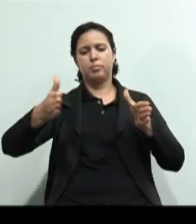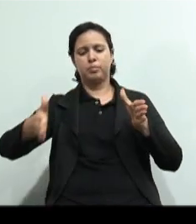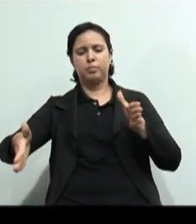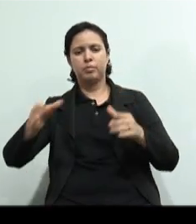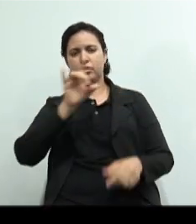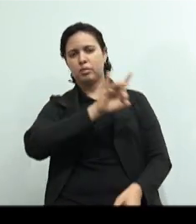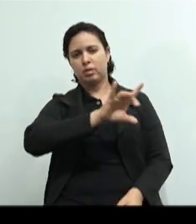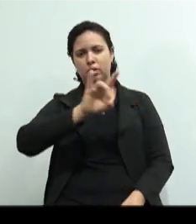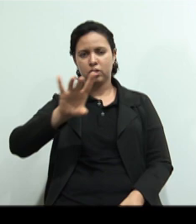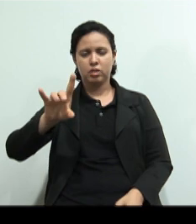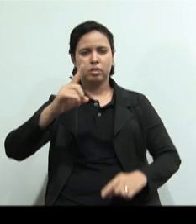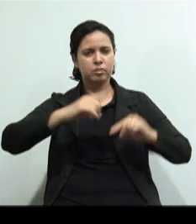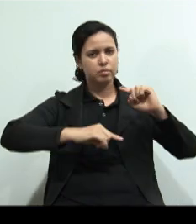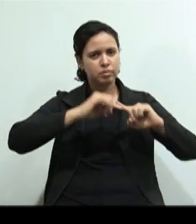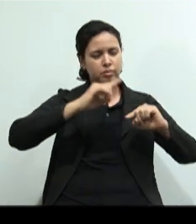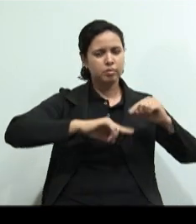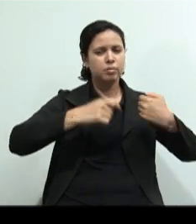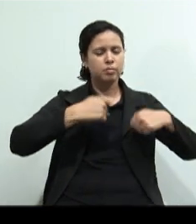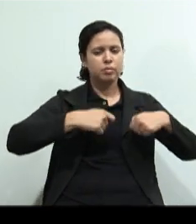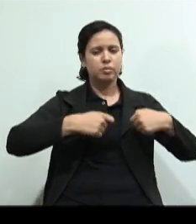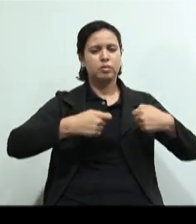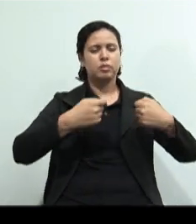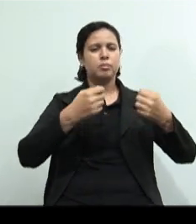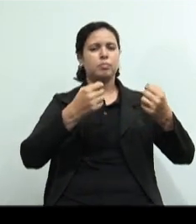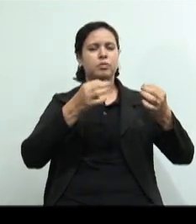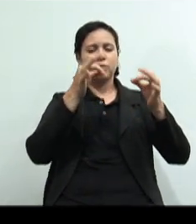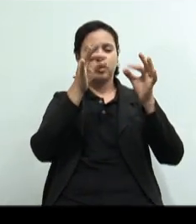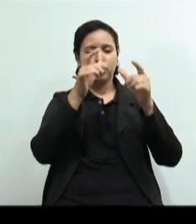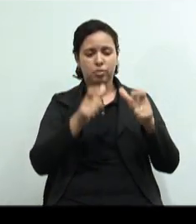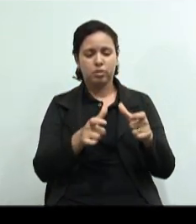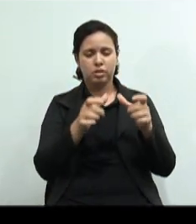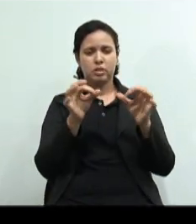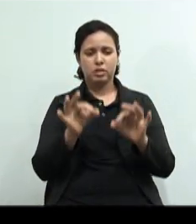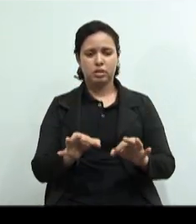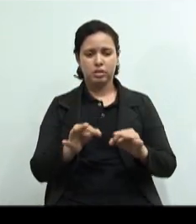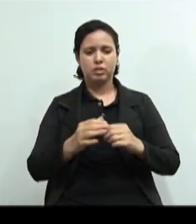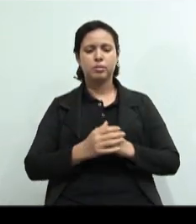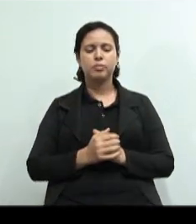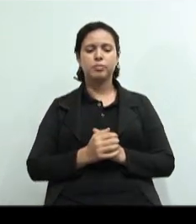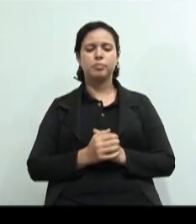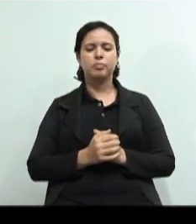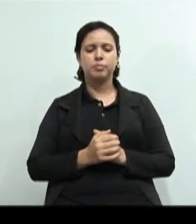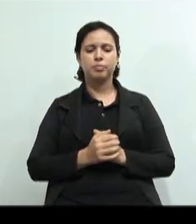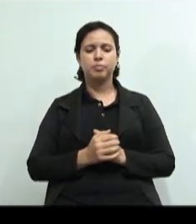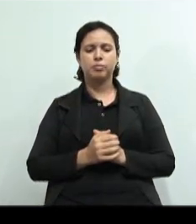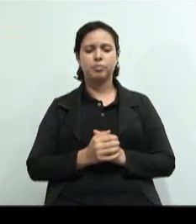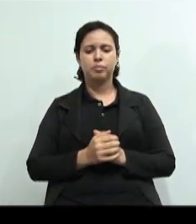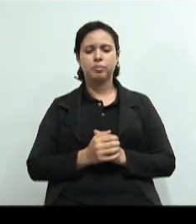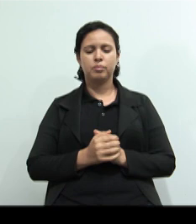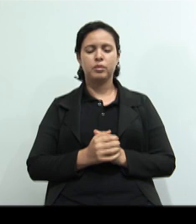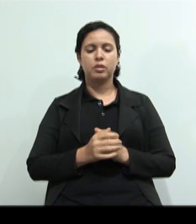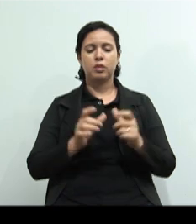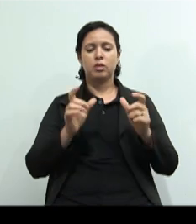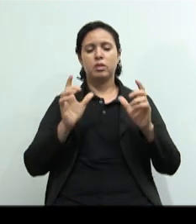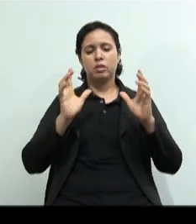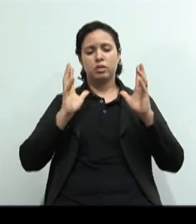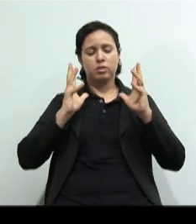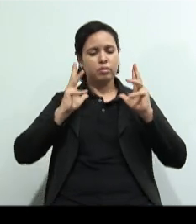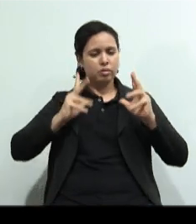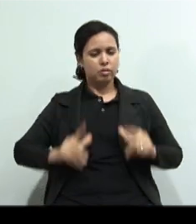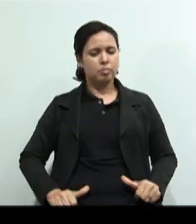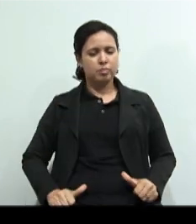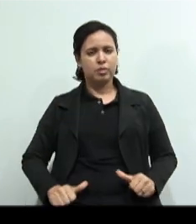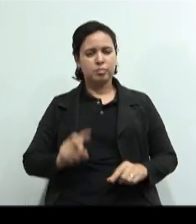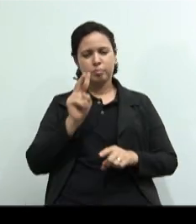cada coisa precisa estar no seu devido lugar. Seiso é senso de limpeza e conservação do local de